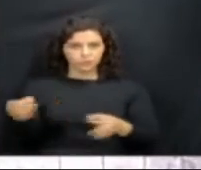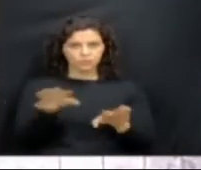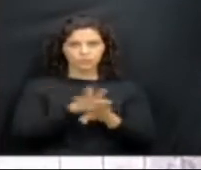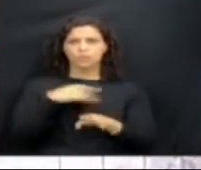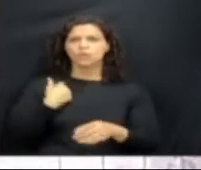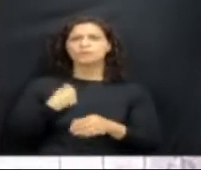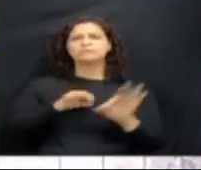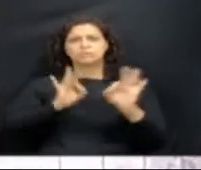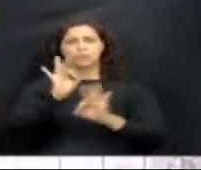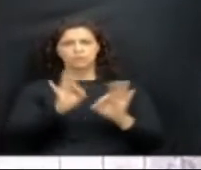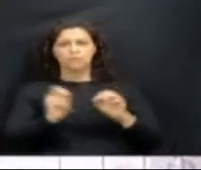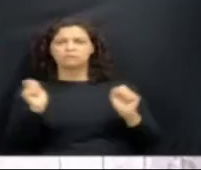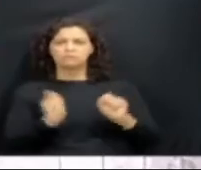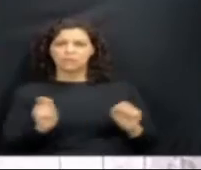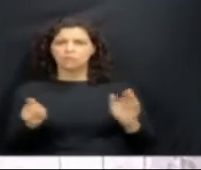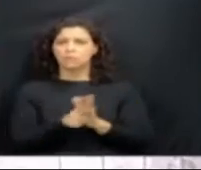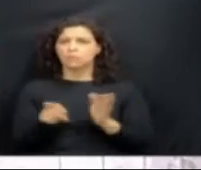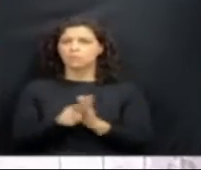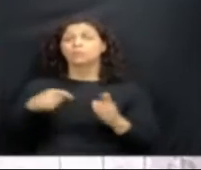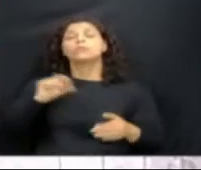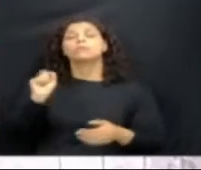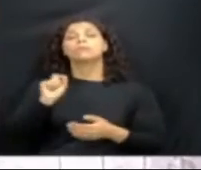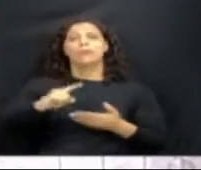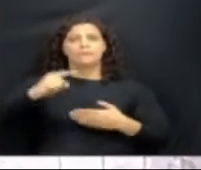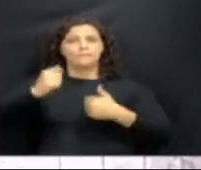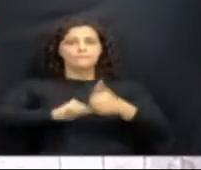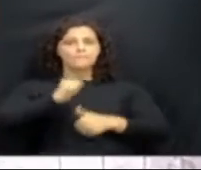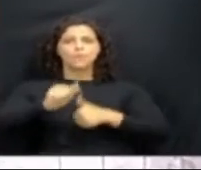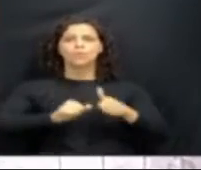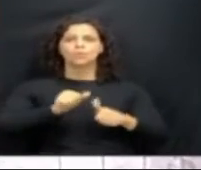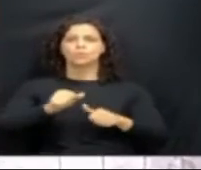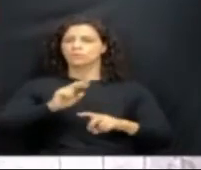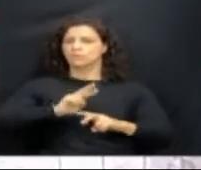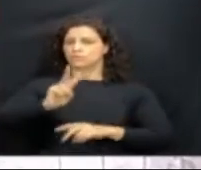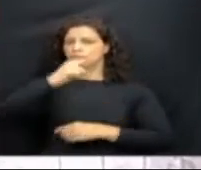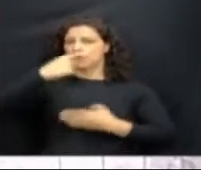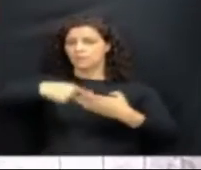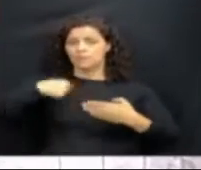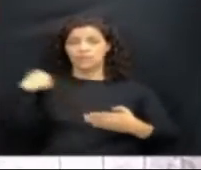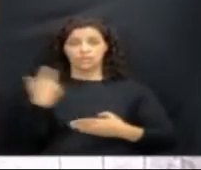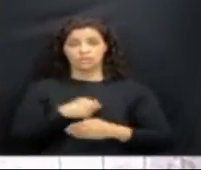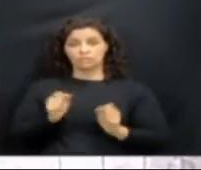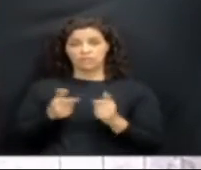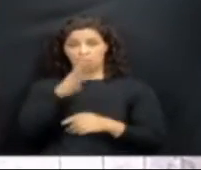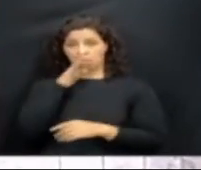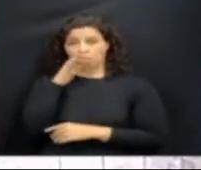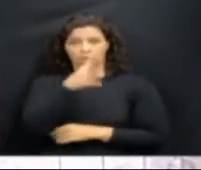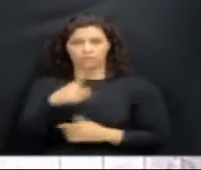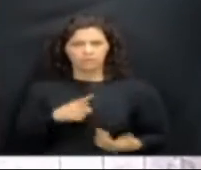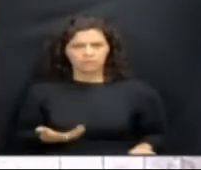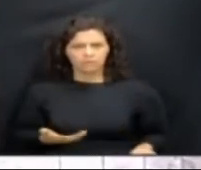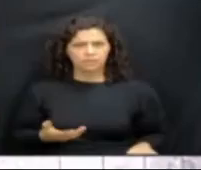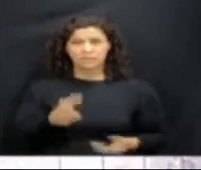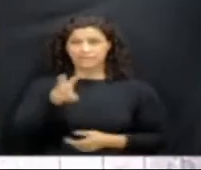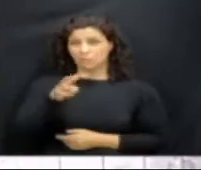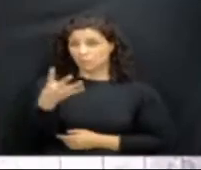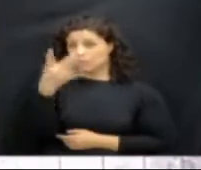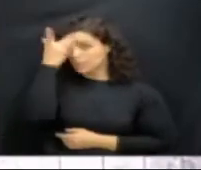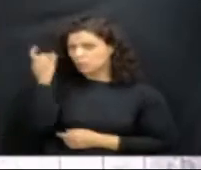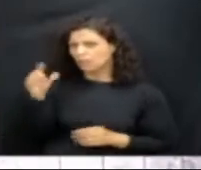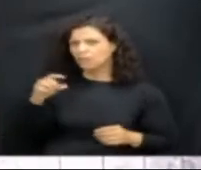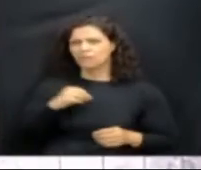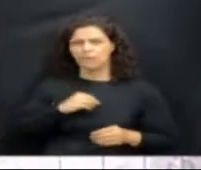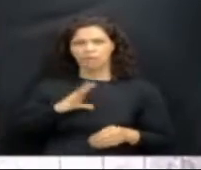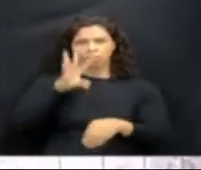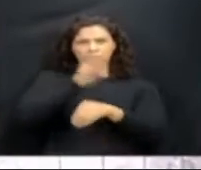tenha modicidade. Mas é interferência dessa casa. Casa de leis, de 54,